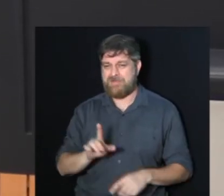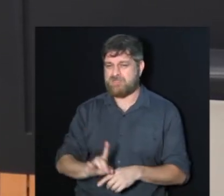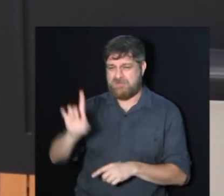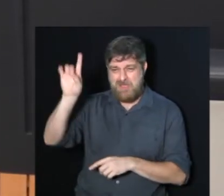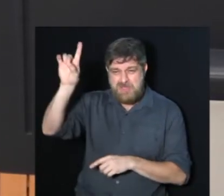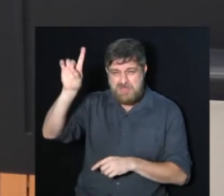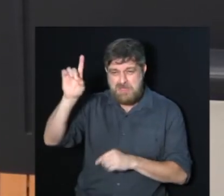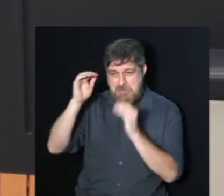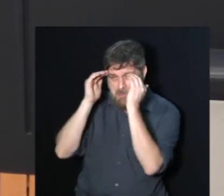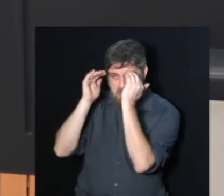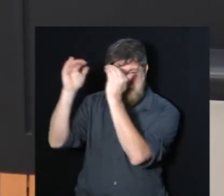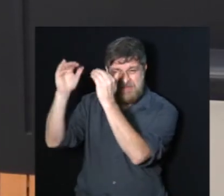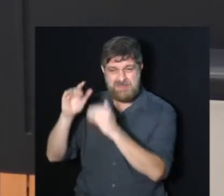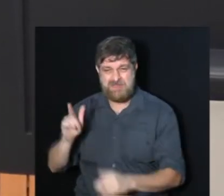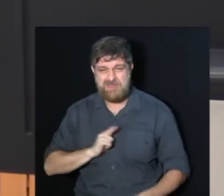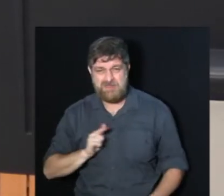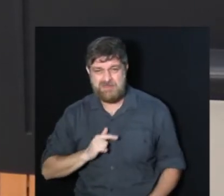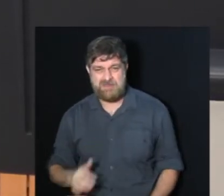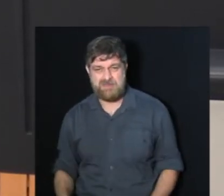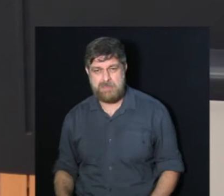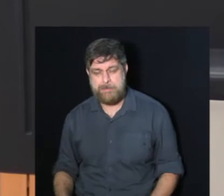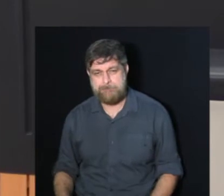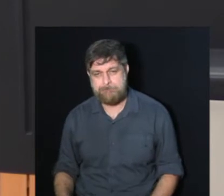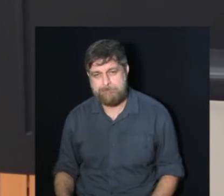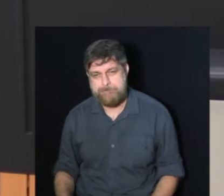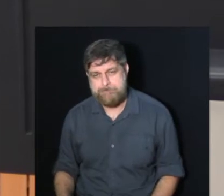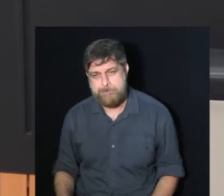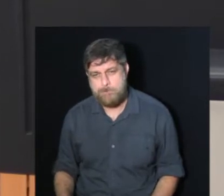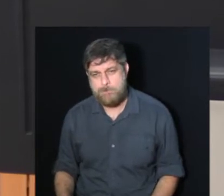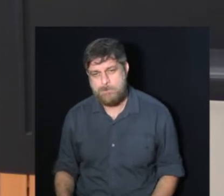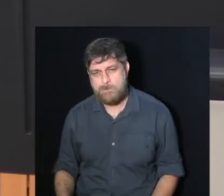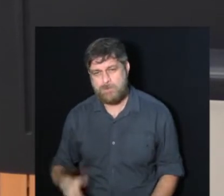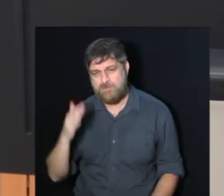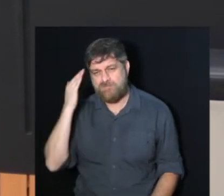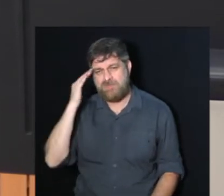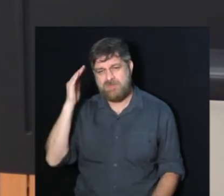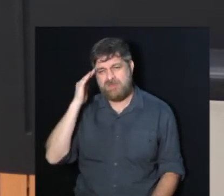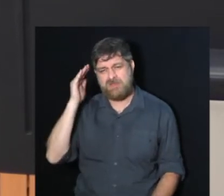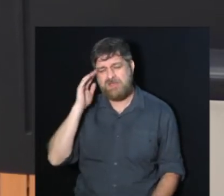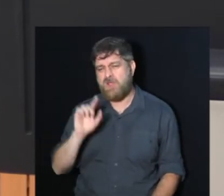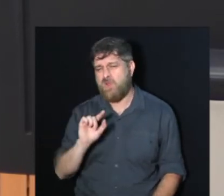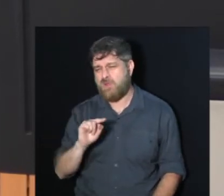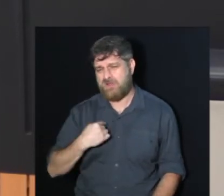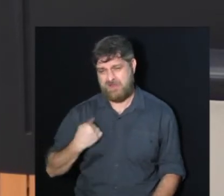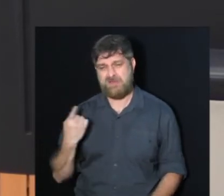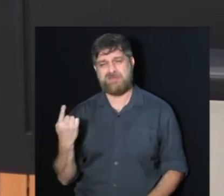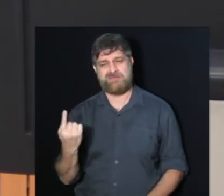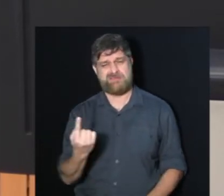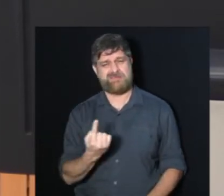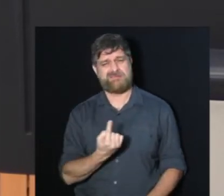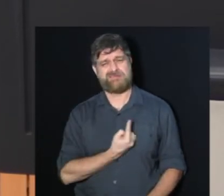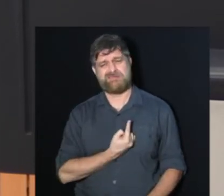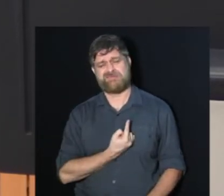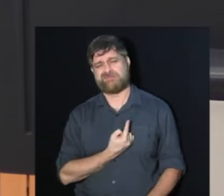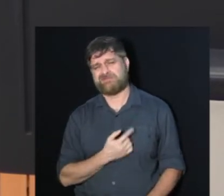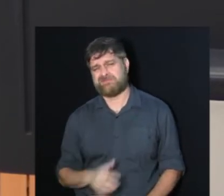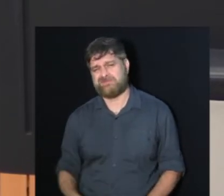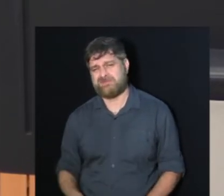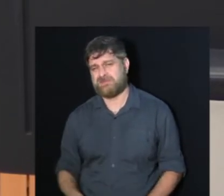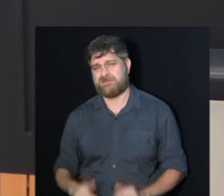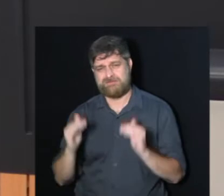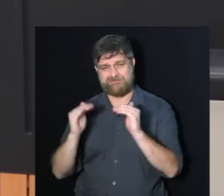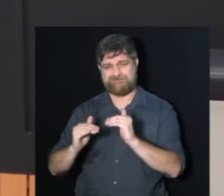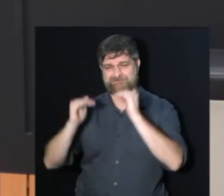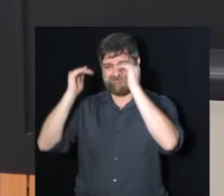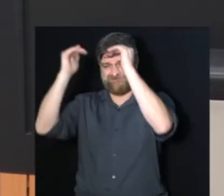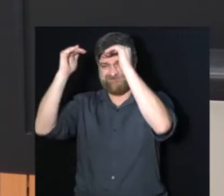velho, Ireaê, o Deus menino das crianças, entendemos o quanto nós estamos longe das virtudes superiores do